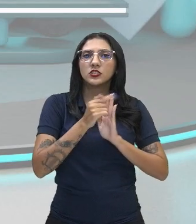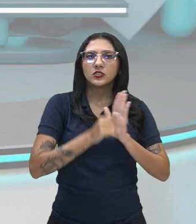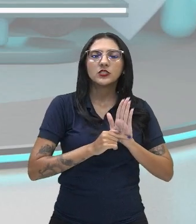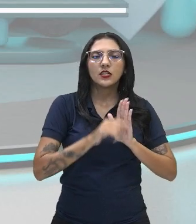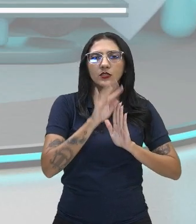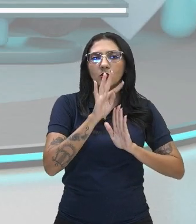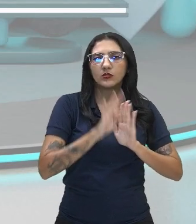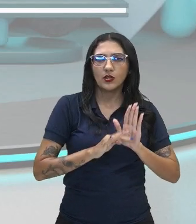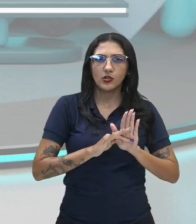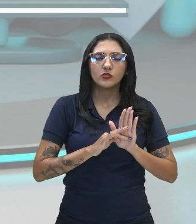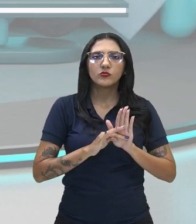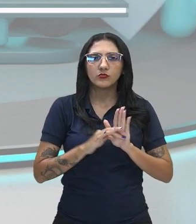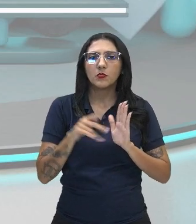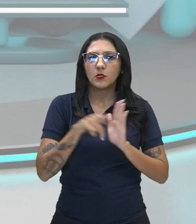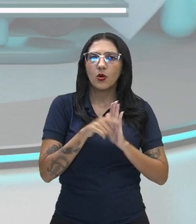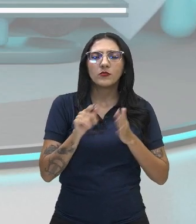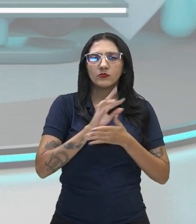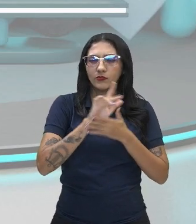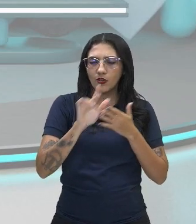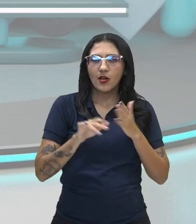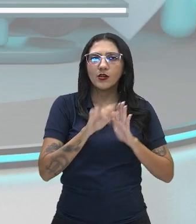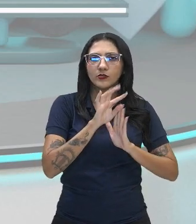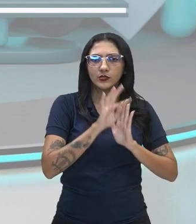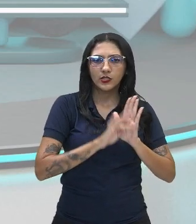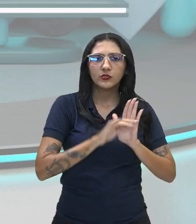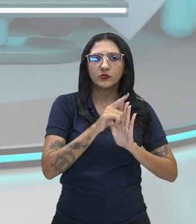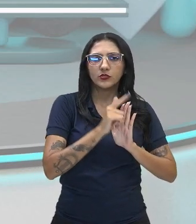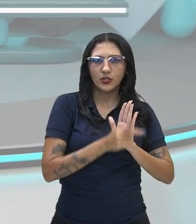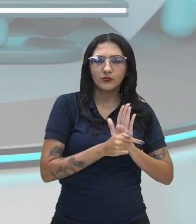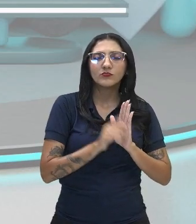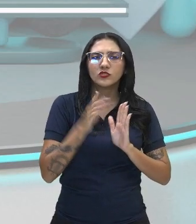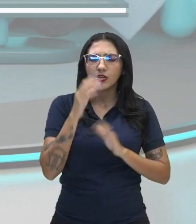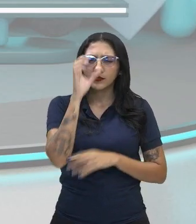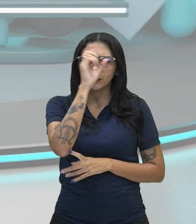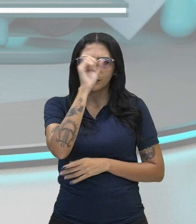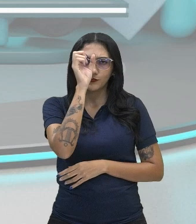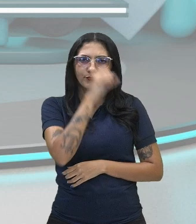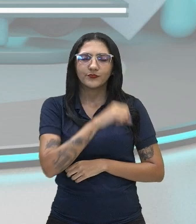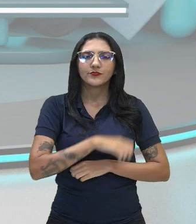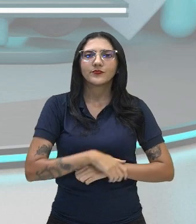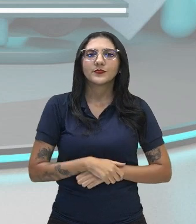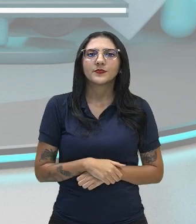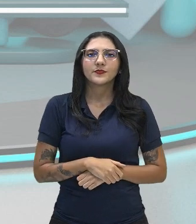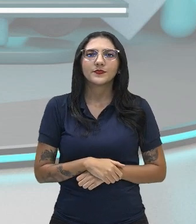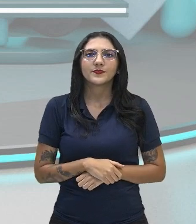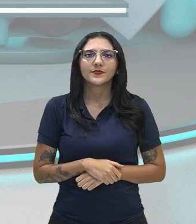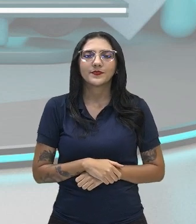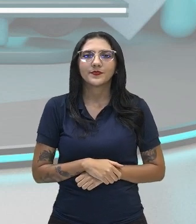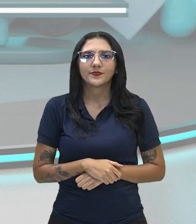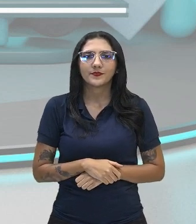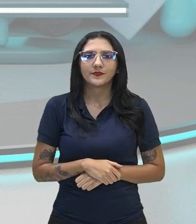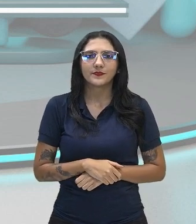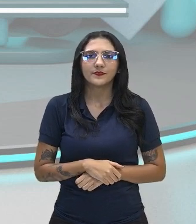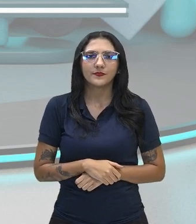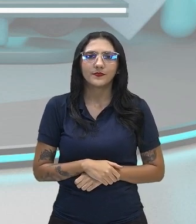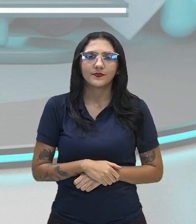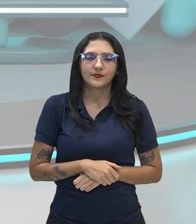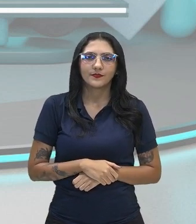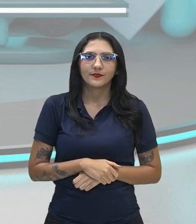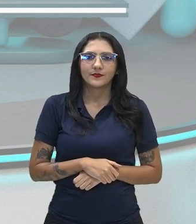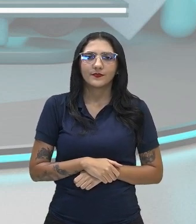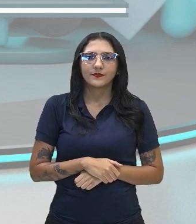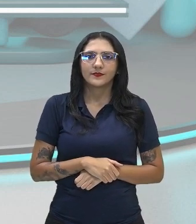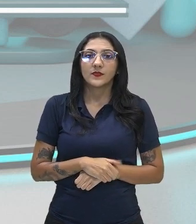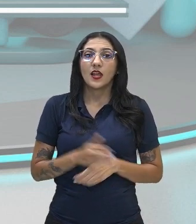gênero textual, dos gêneros textual. Você já aprendeu sobre isso. Então, vamos seguir entendendo agora o